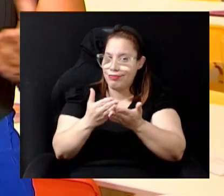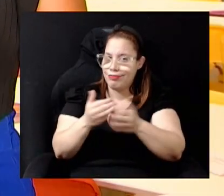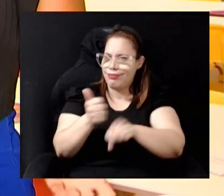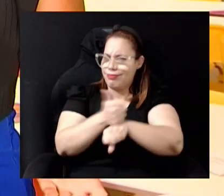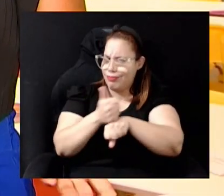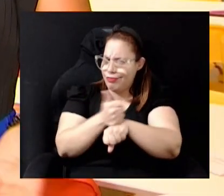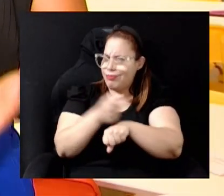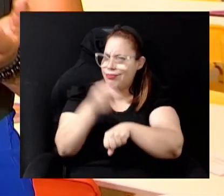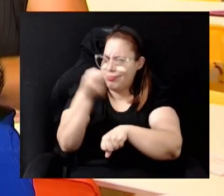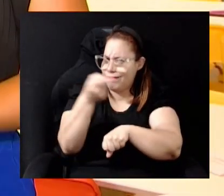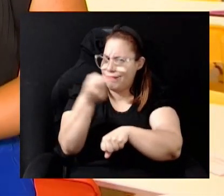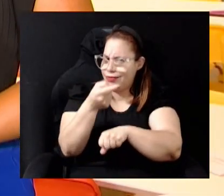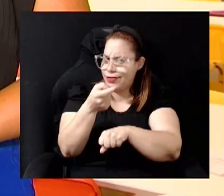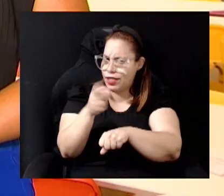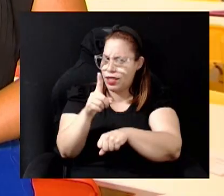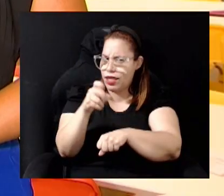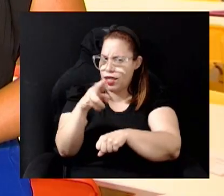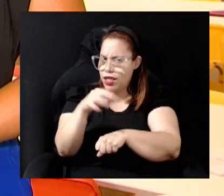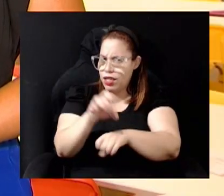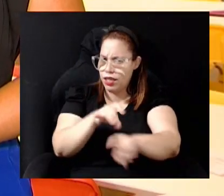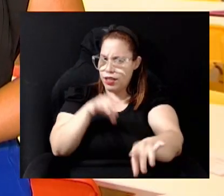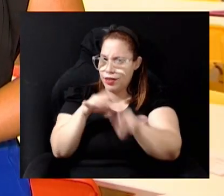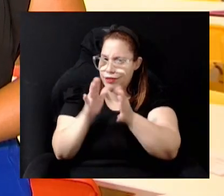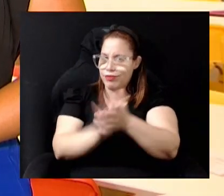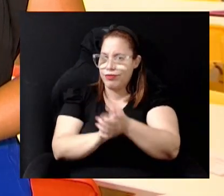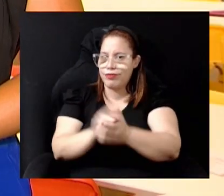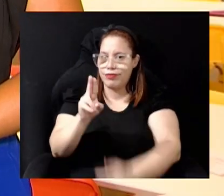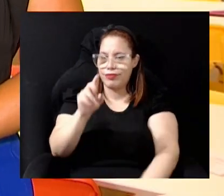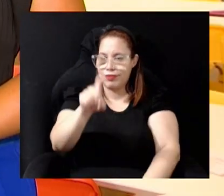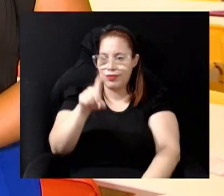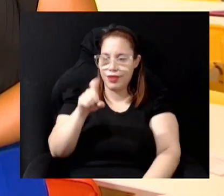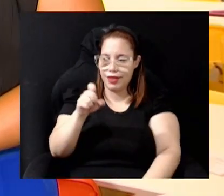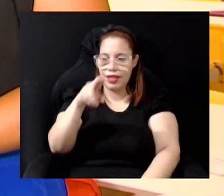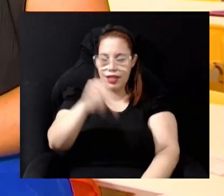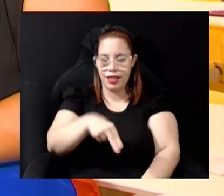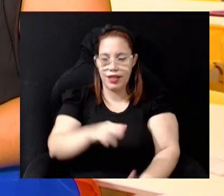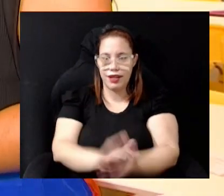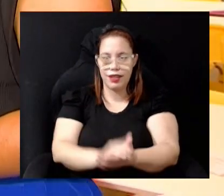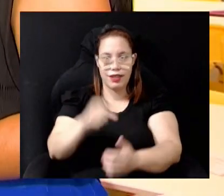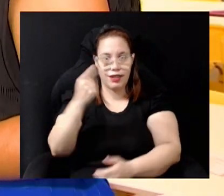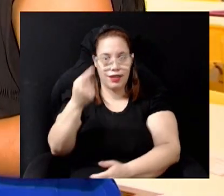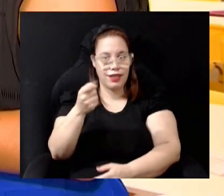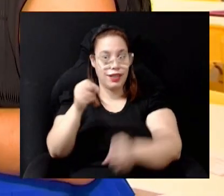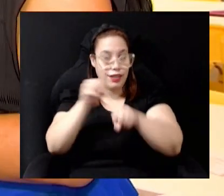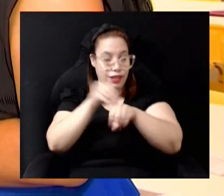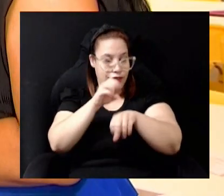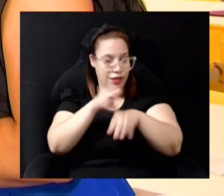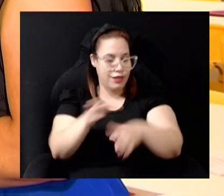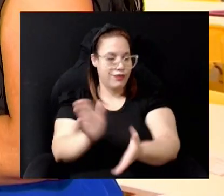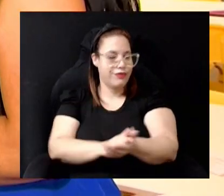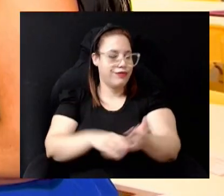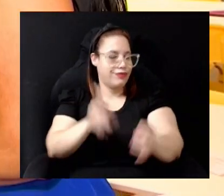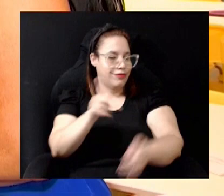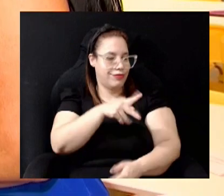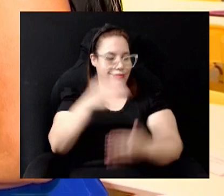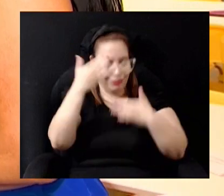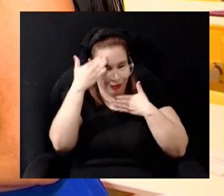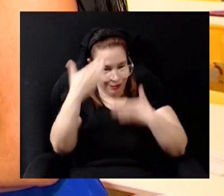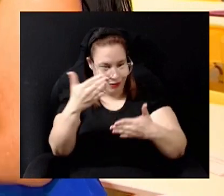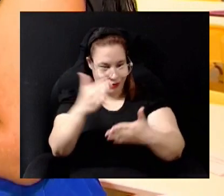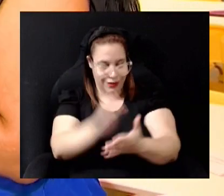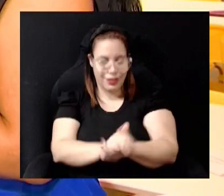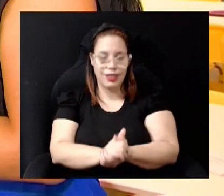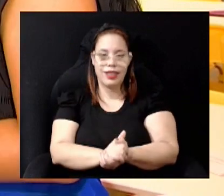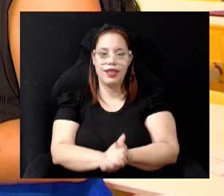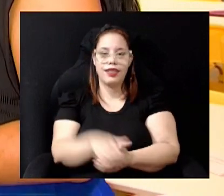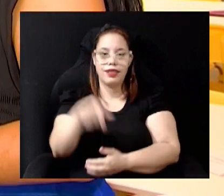no designer digital e se tornar um UX designer depois dessa dica. Professor Thomas Snicker, quero agradecer a sua participação